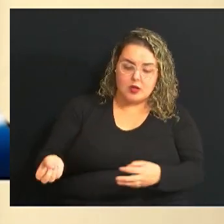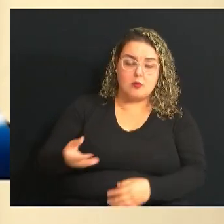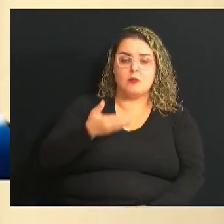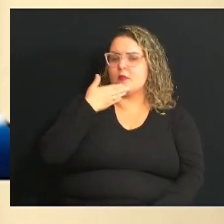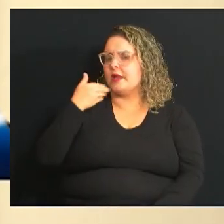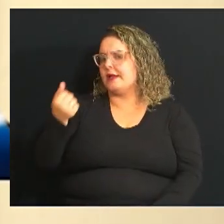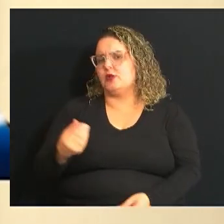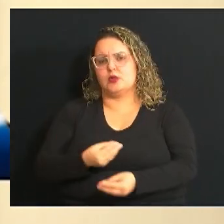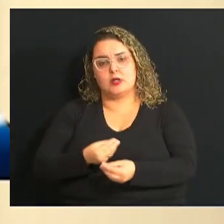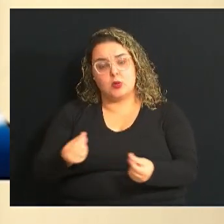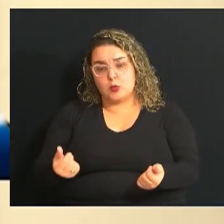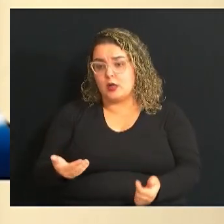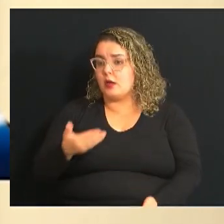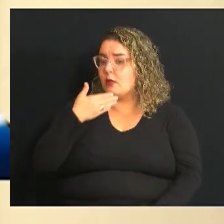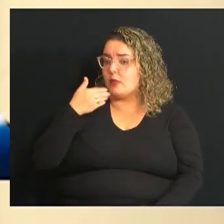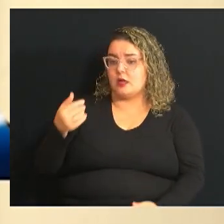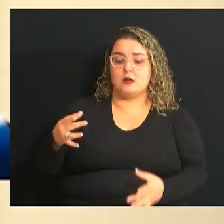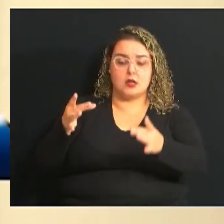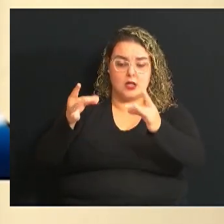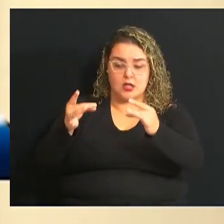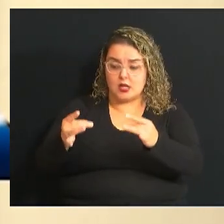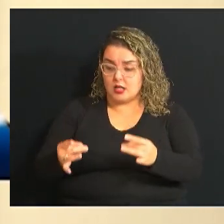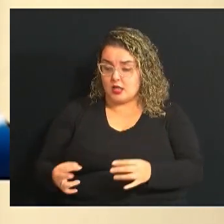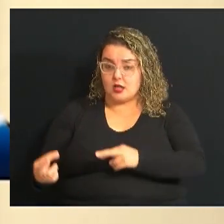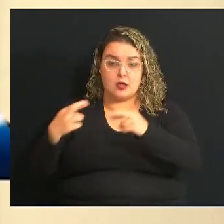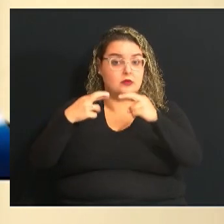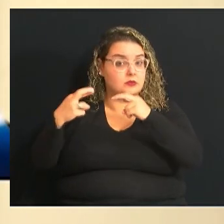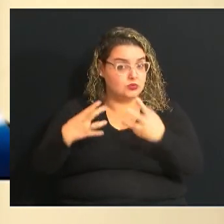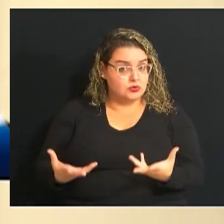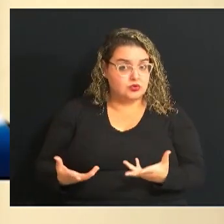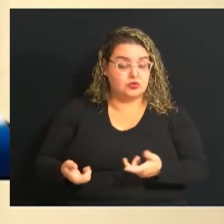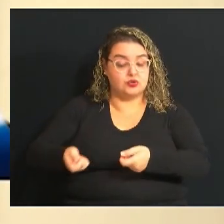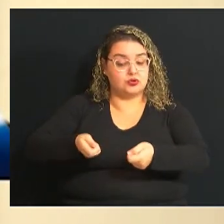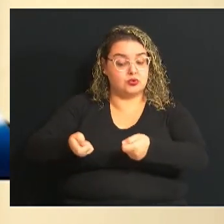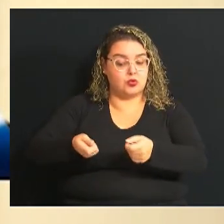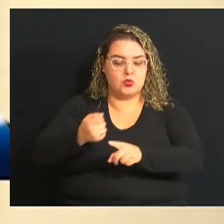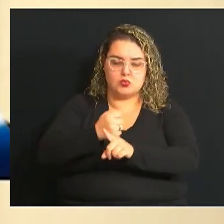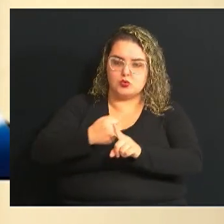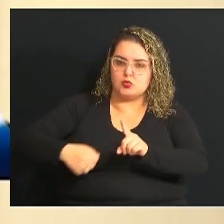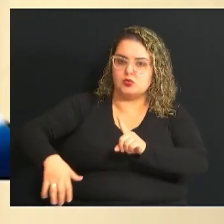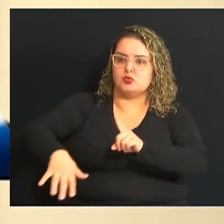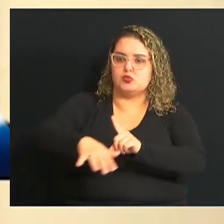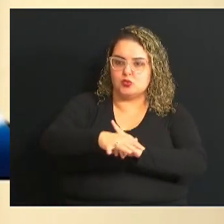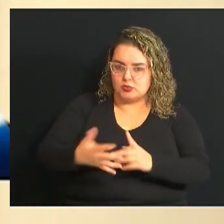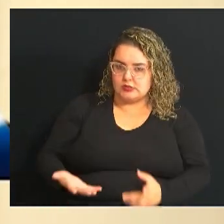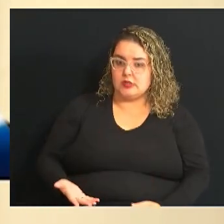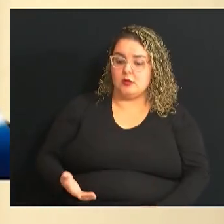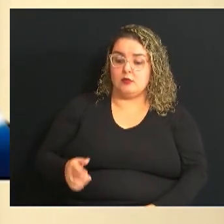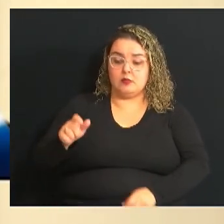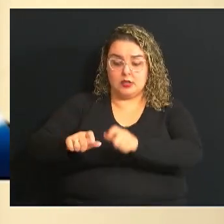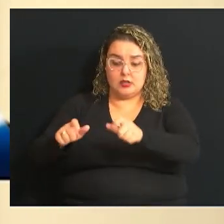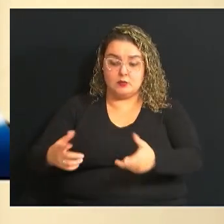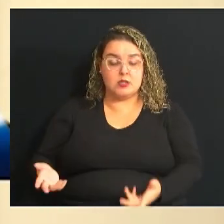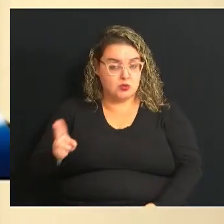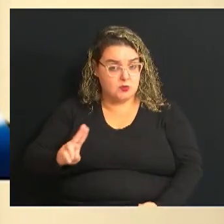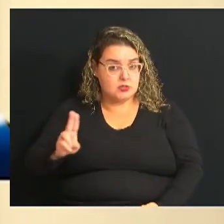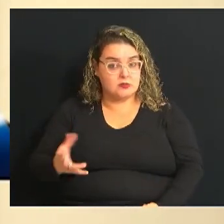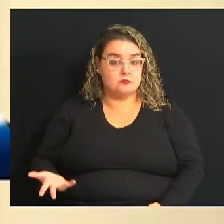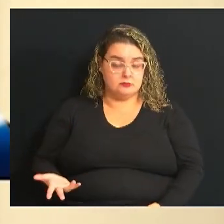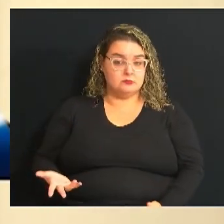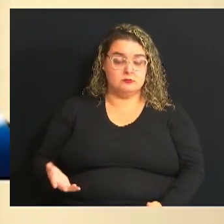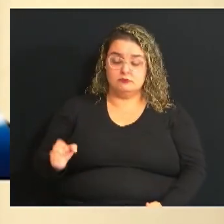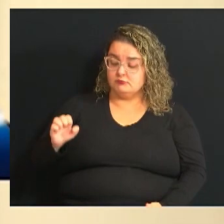Transportes quanto da ENDEC, atendendo inclusive dispositivos de legislação federal e apontamentos do Ministério Público, Tribunal